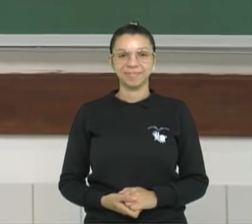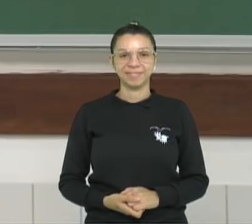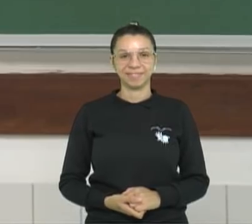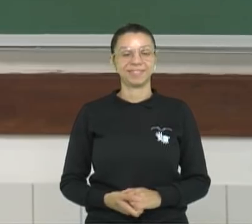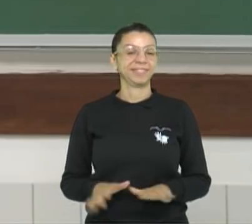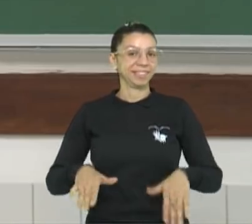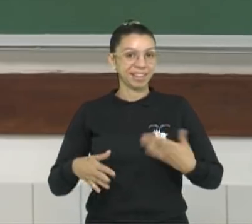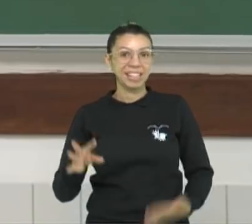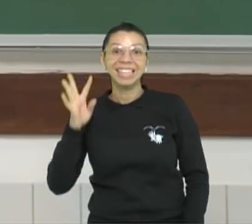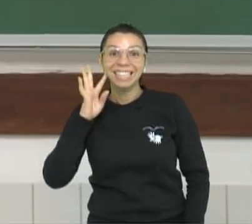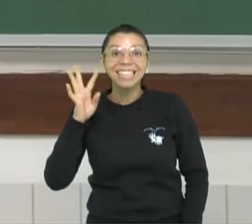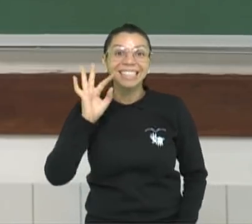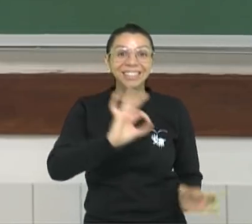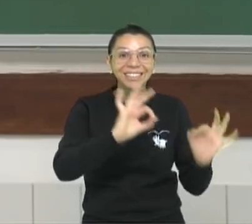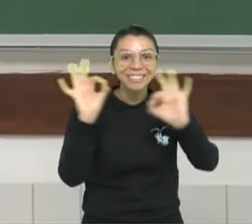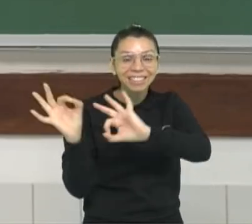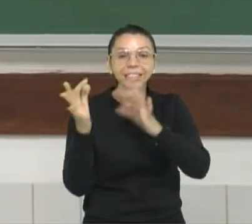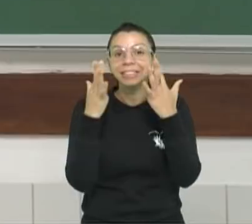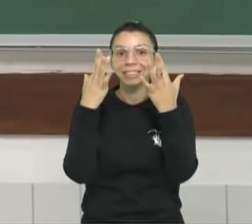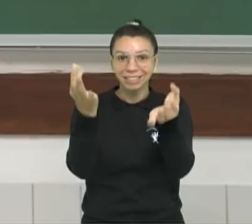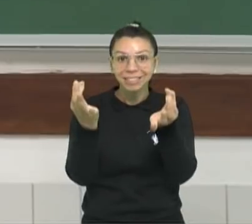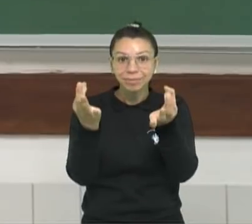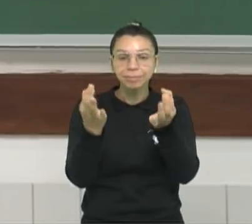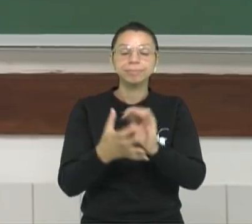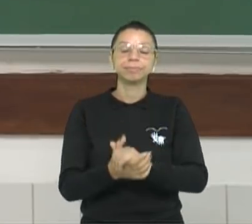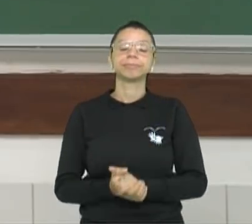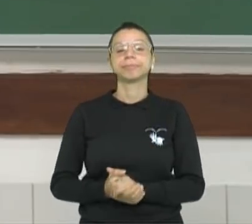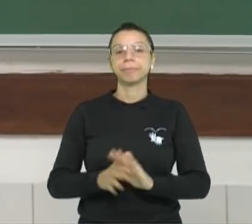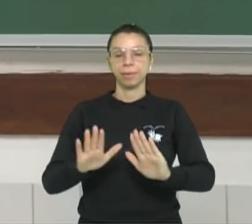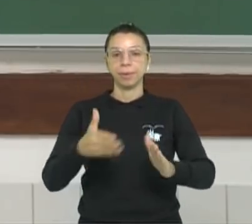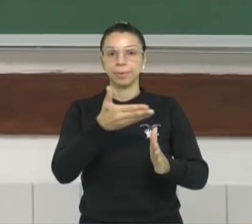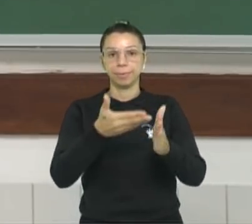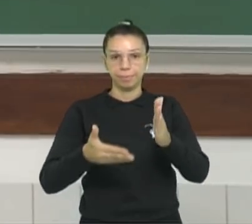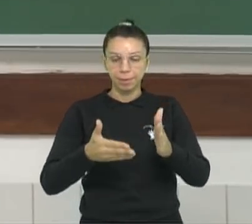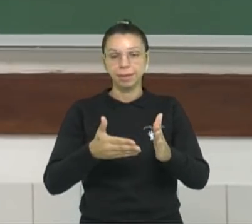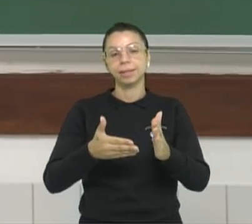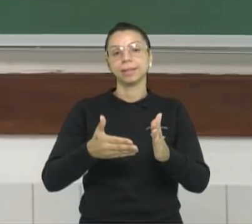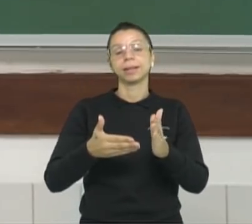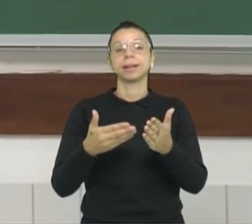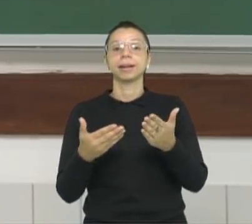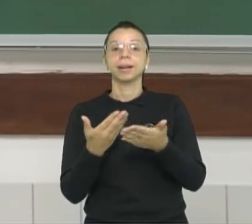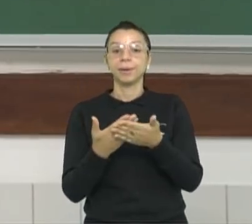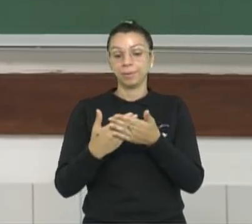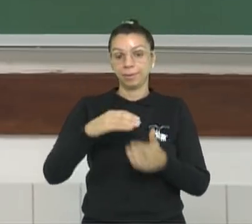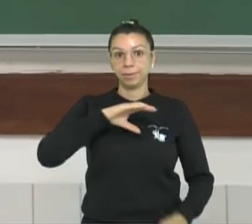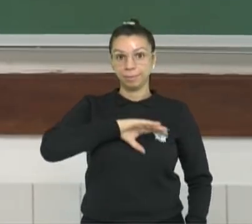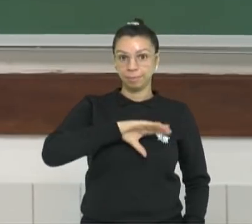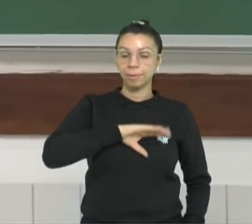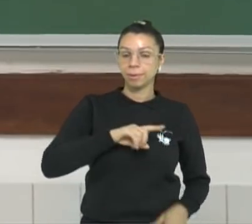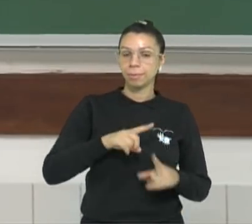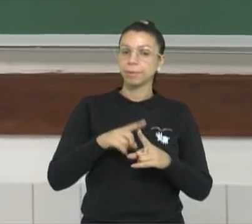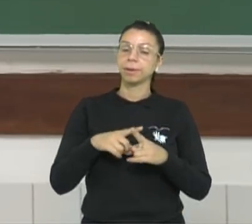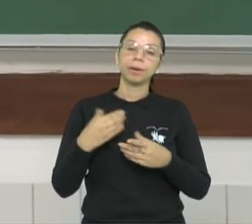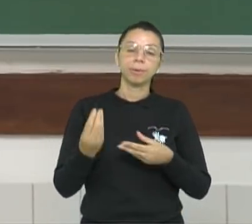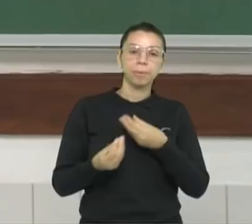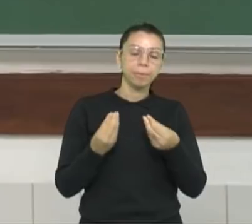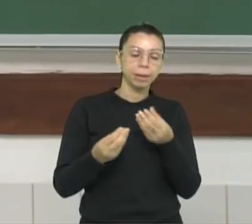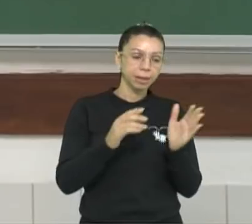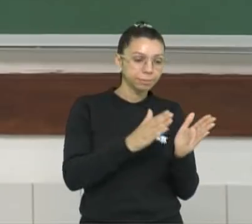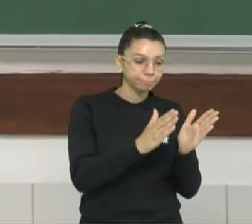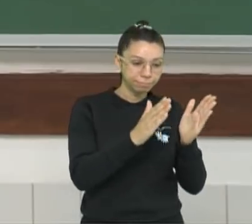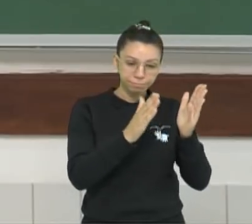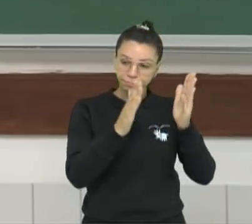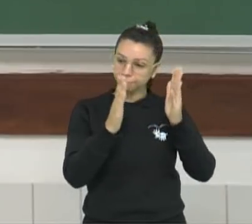E aí, legal o vídeo, né? Prestaram bastante atenção? Então não percam na aula de português, porque vocês viram como ele vai contando, como ele fez a tirinha,